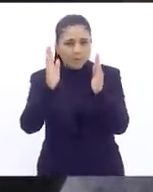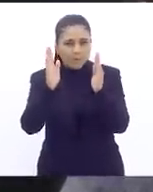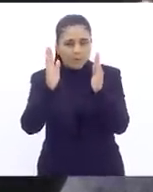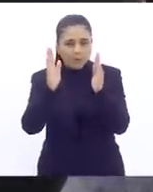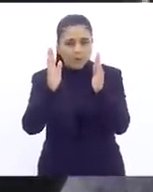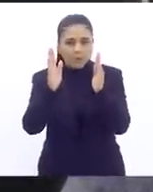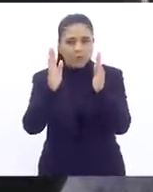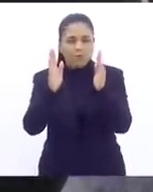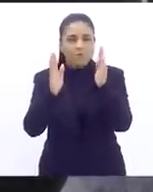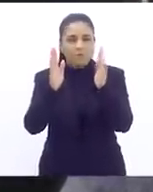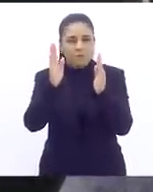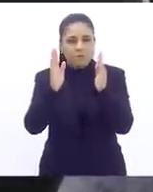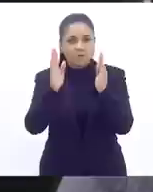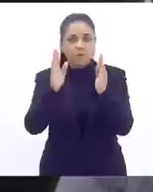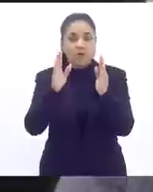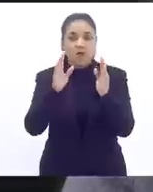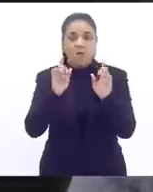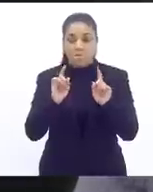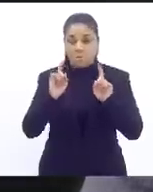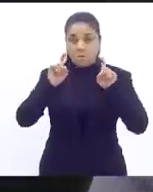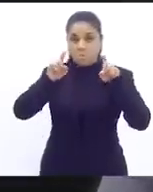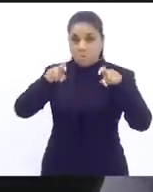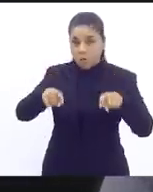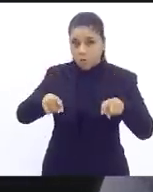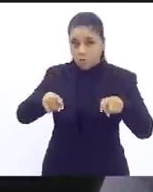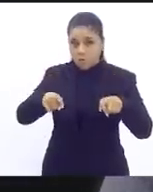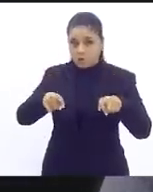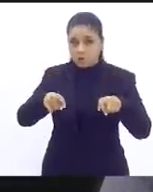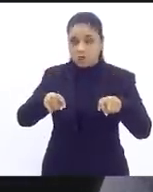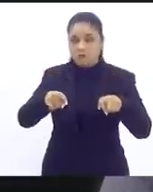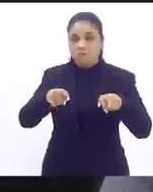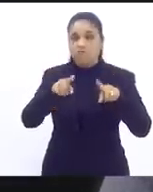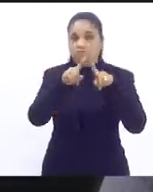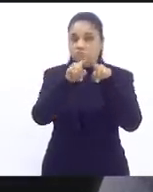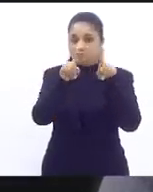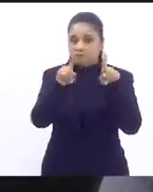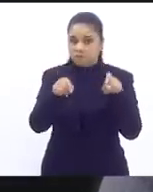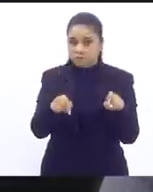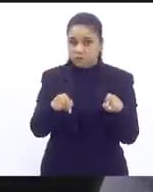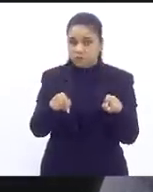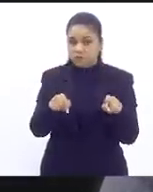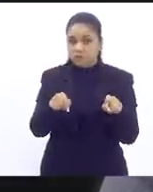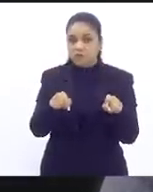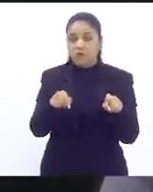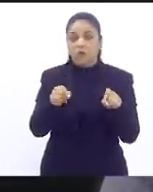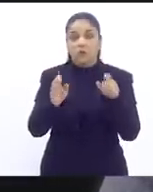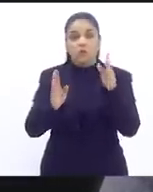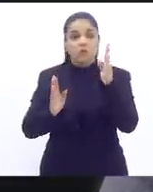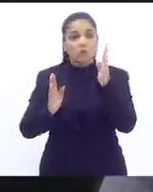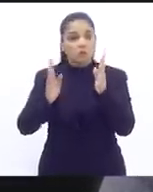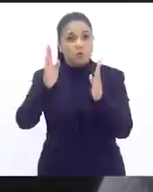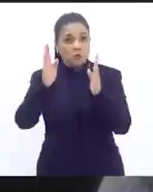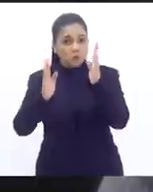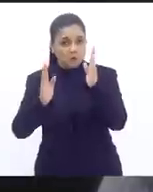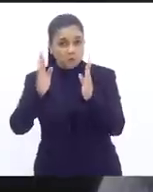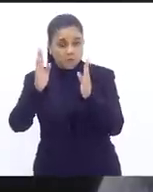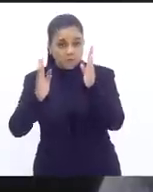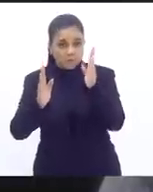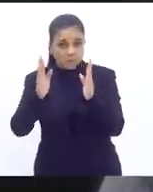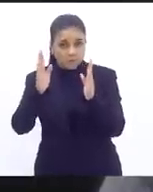a posse do Servidor né e o período que ele efetivamente foi